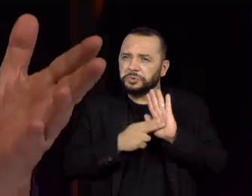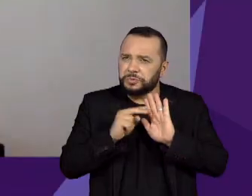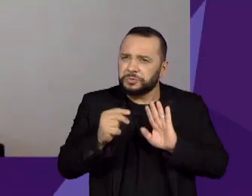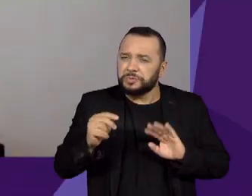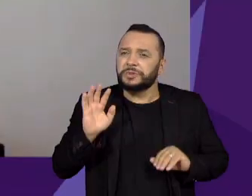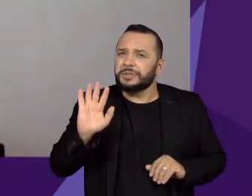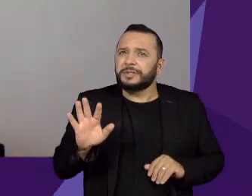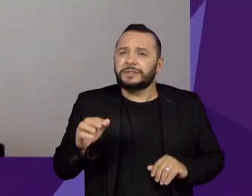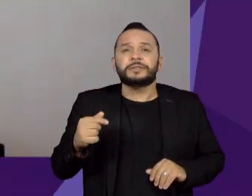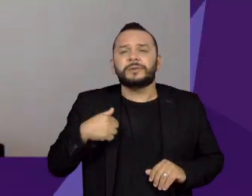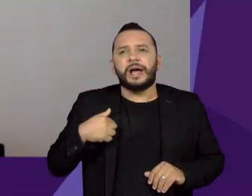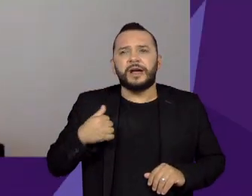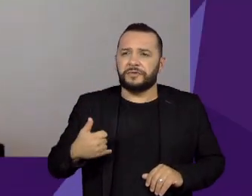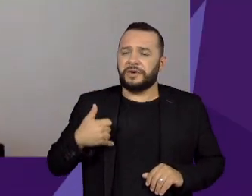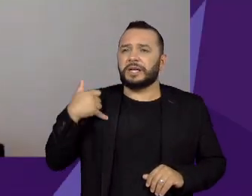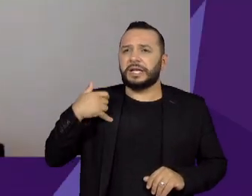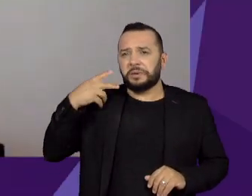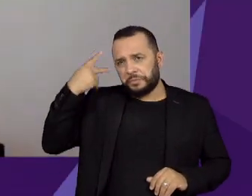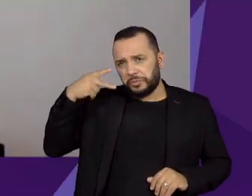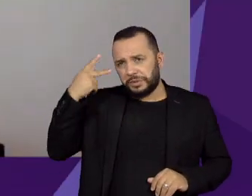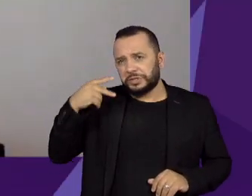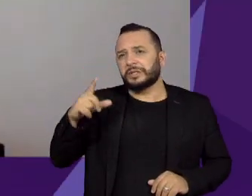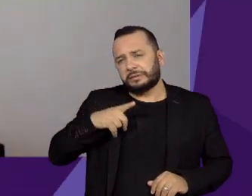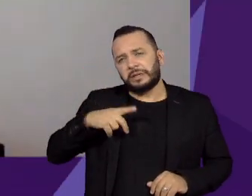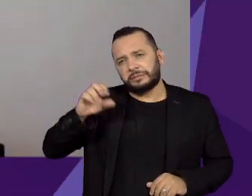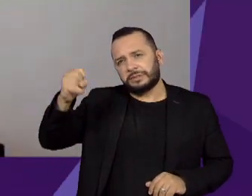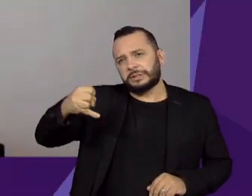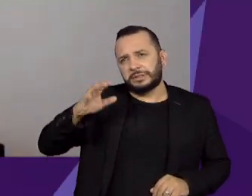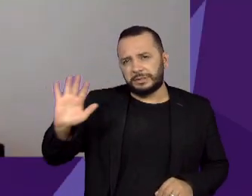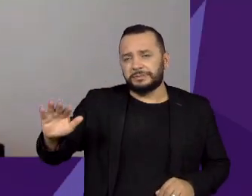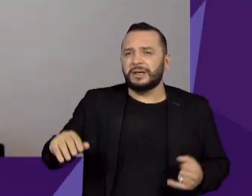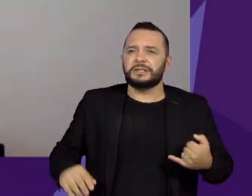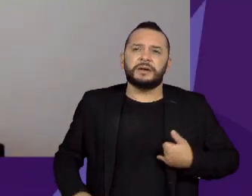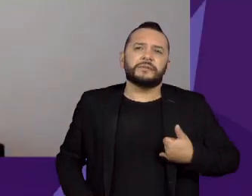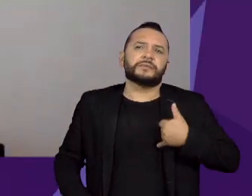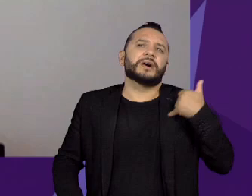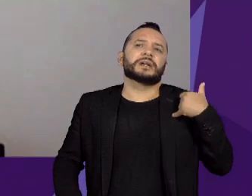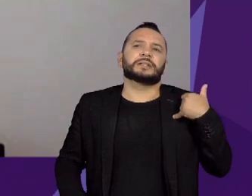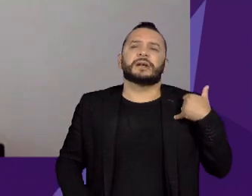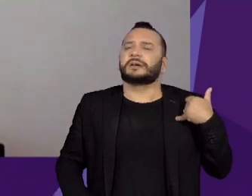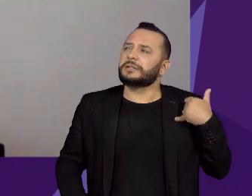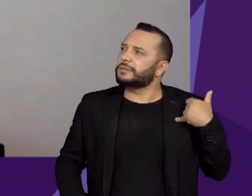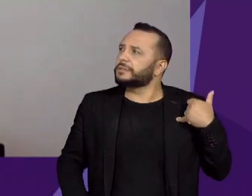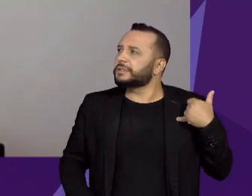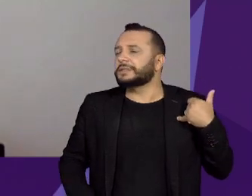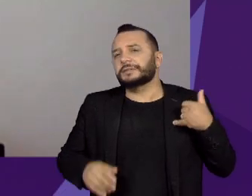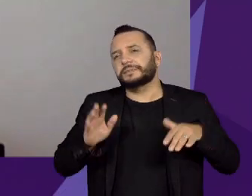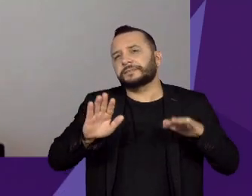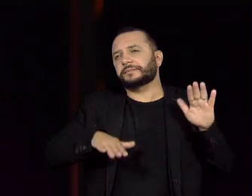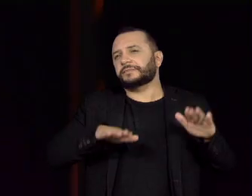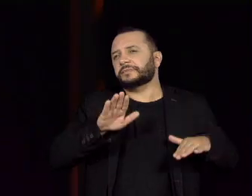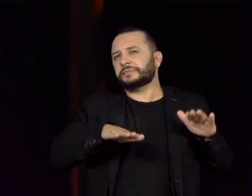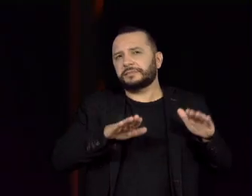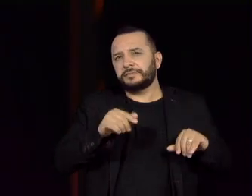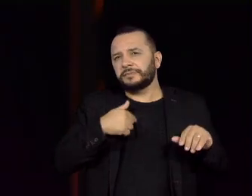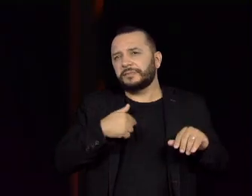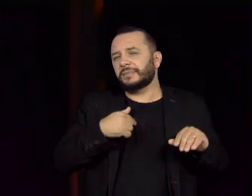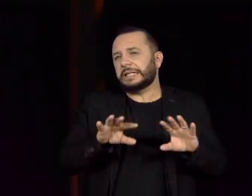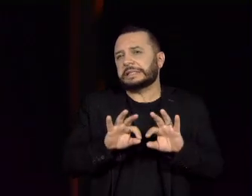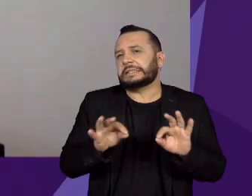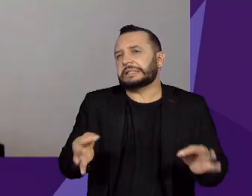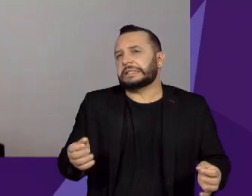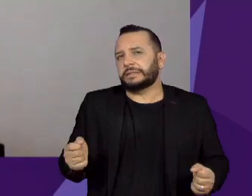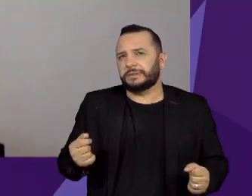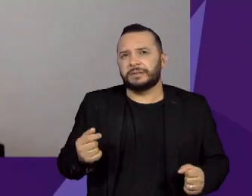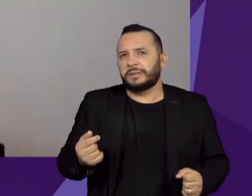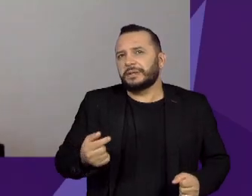ponto de vista vaidade política, eu tenho sim. Mas eu estou dizendo assim, a vaidade é menor daquela coisa assim, não, mas eu tenho que ser